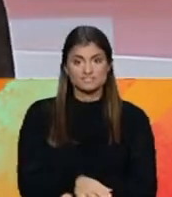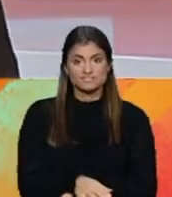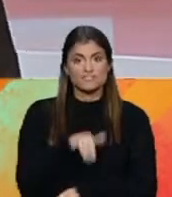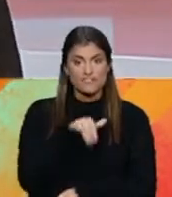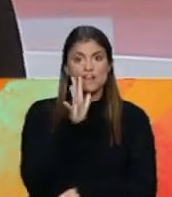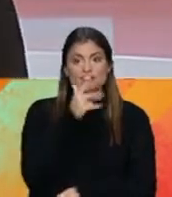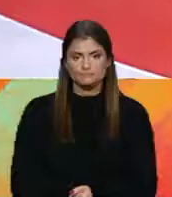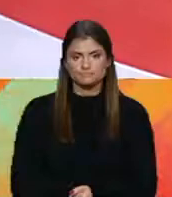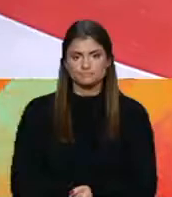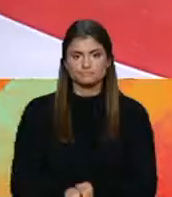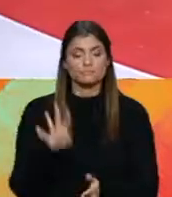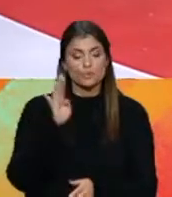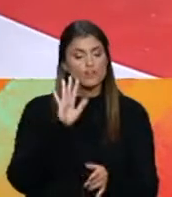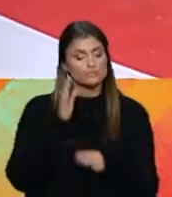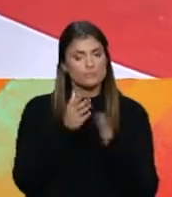vamos